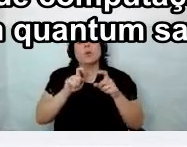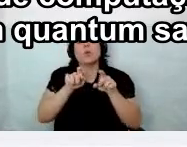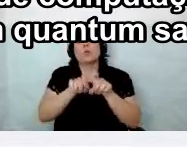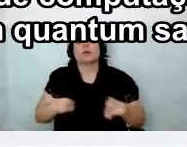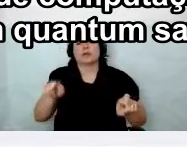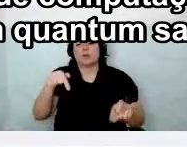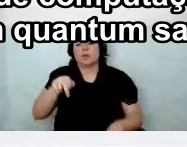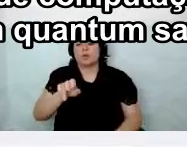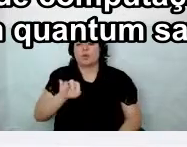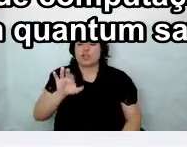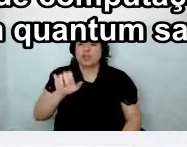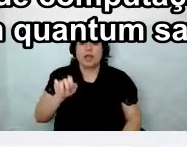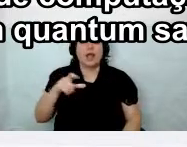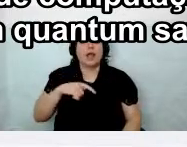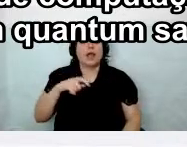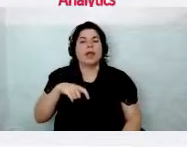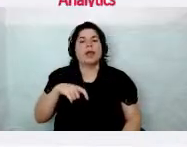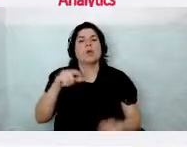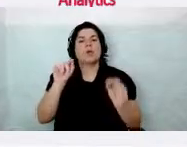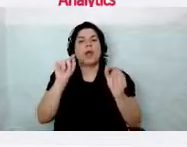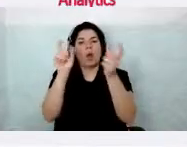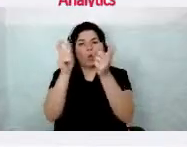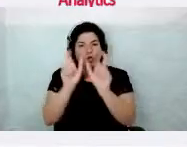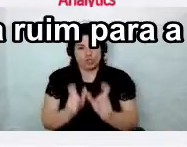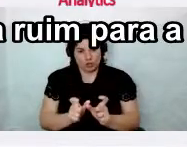com algoritmos que sejam quantum safe.